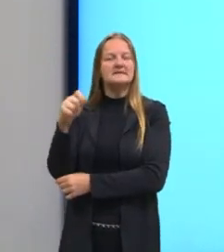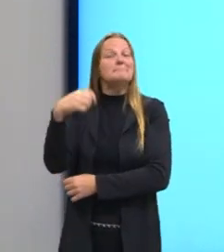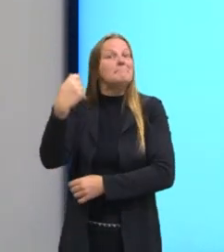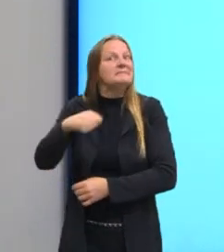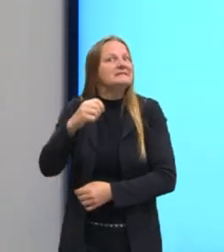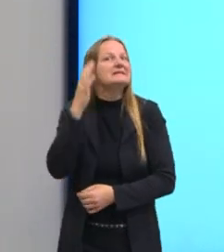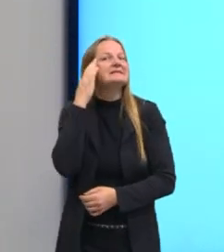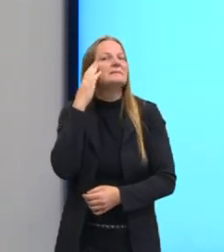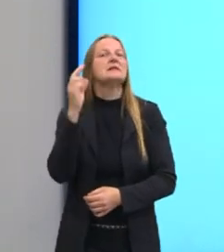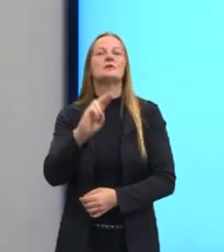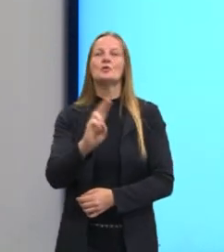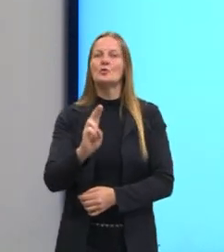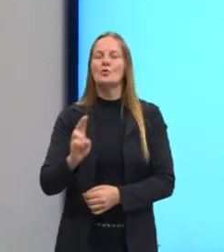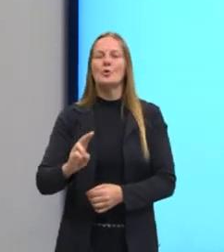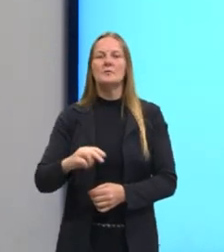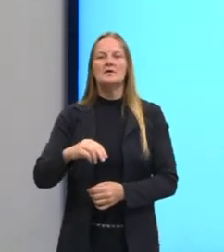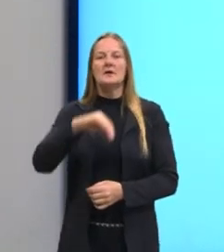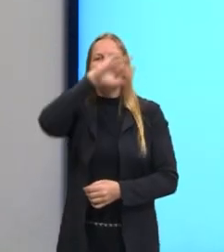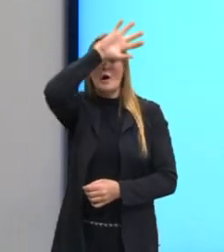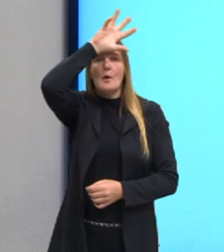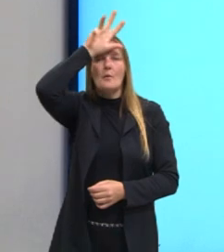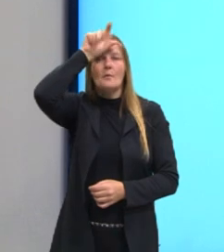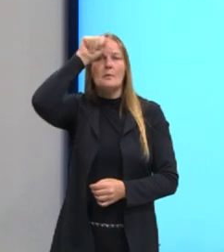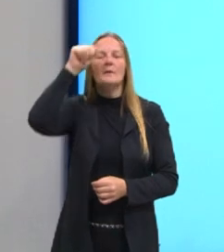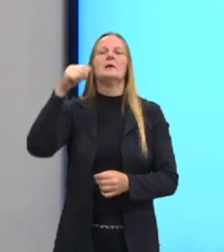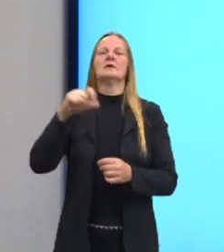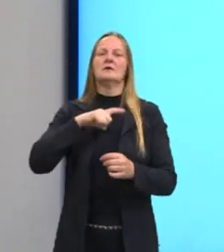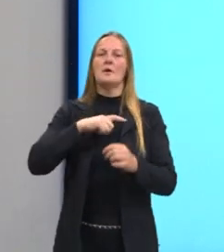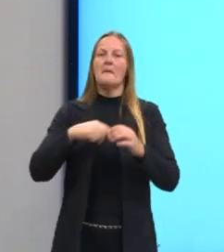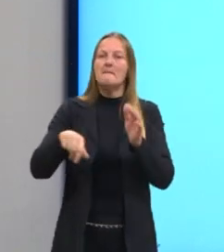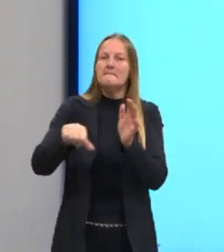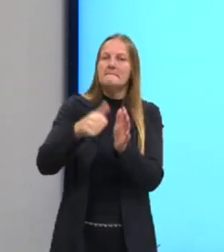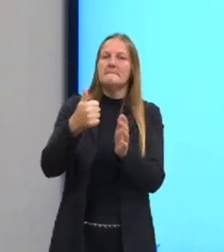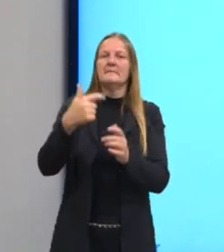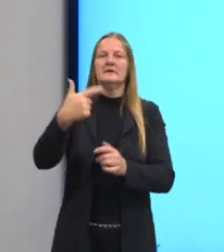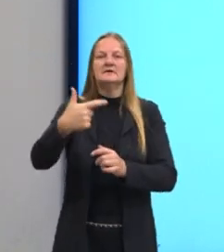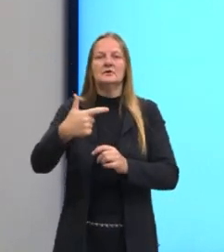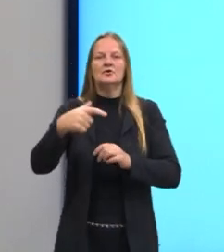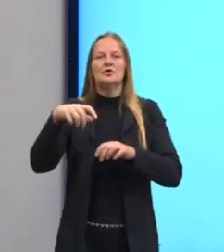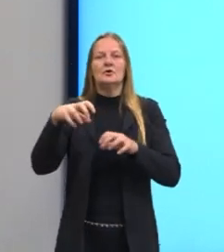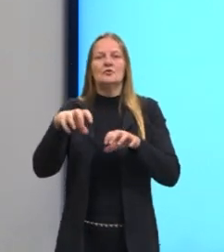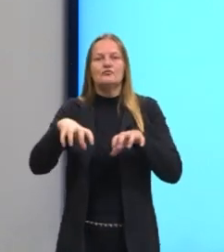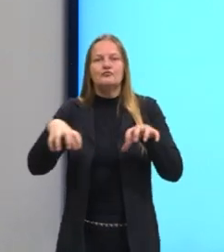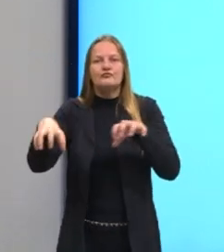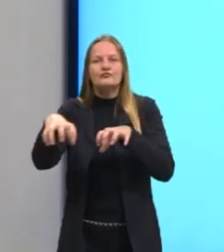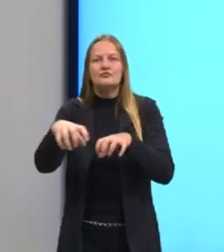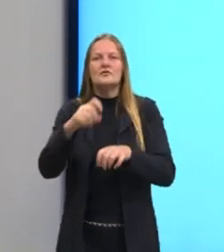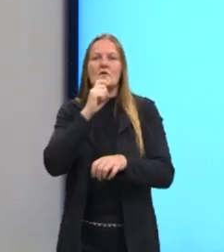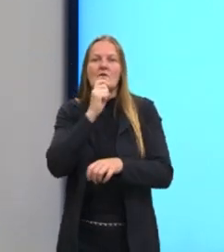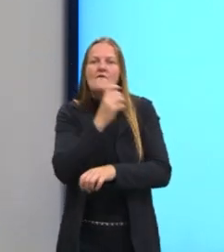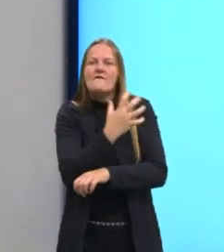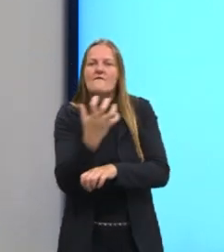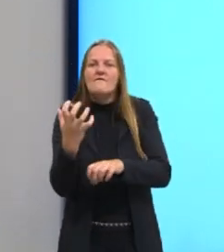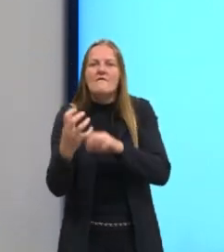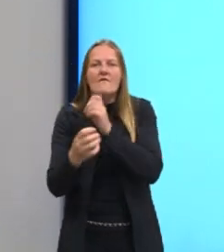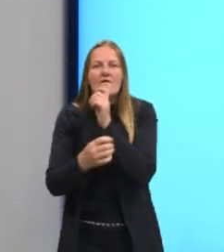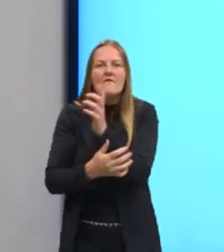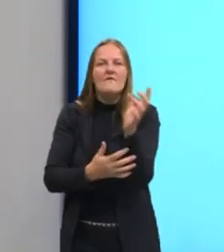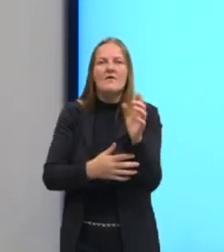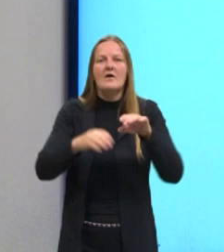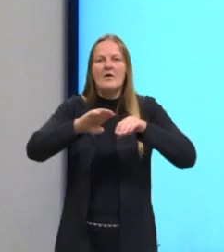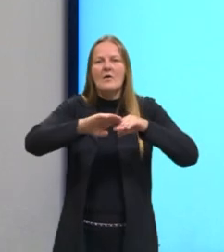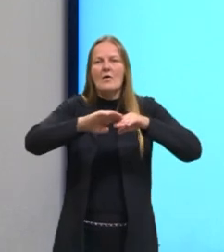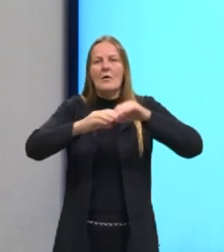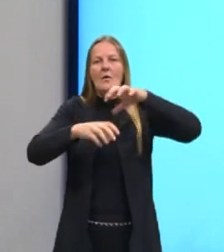infelizmente tá bioma da amazônia né o bioma amazônico bioma da Caatinga o bioma Cerrado não é bioma